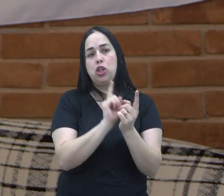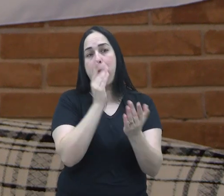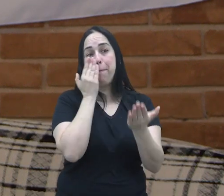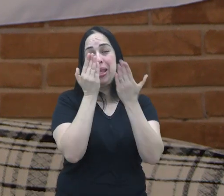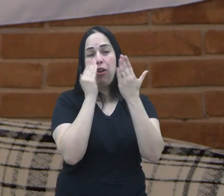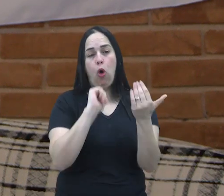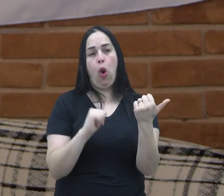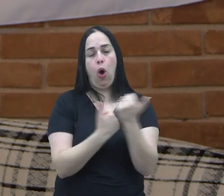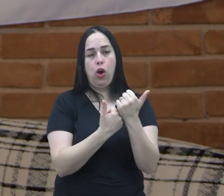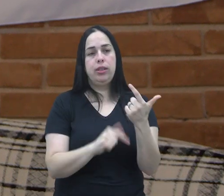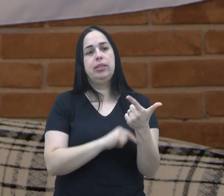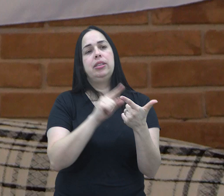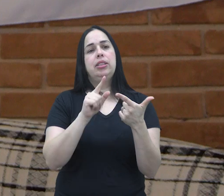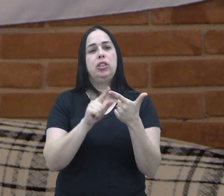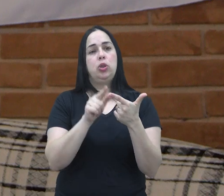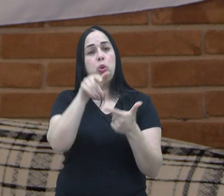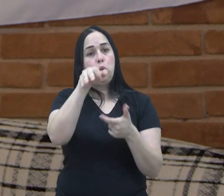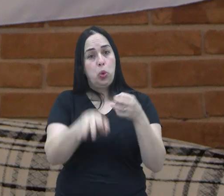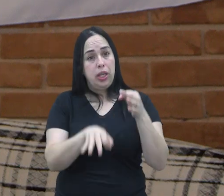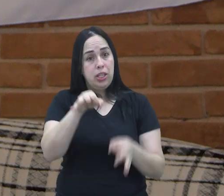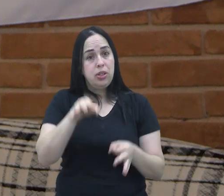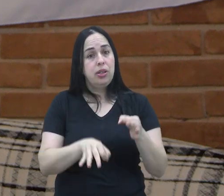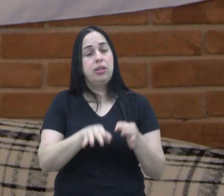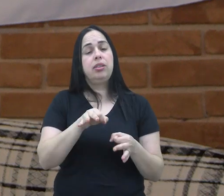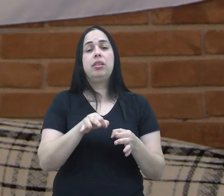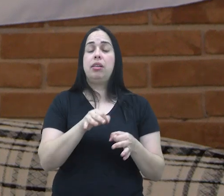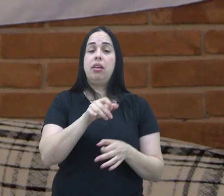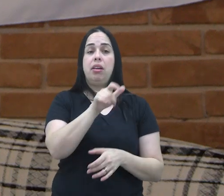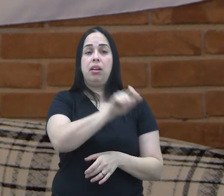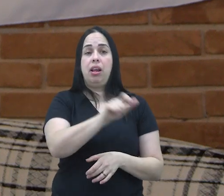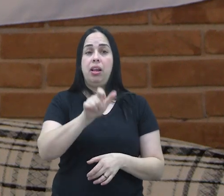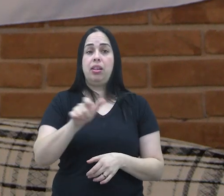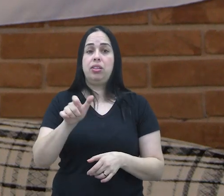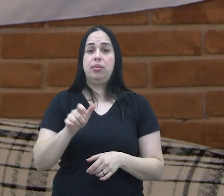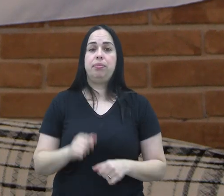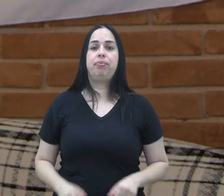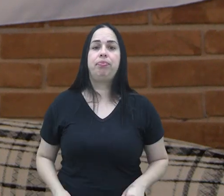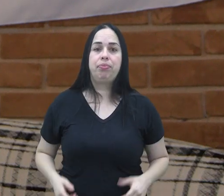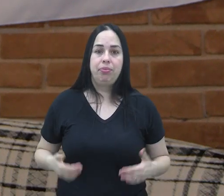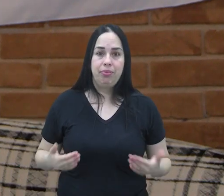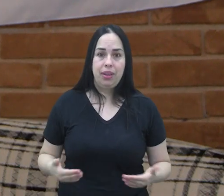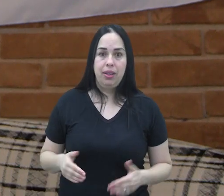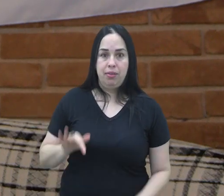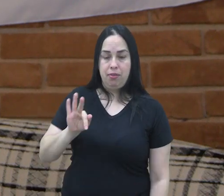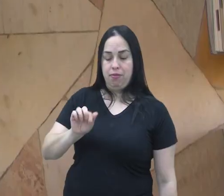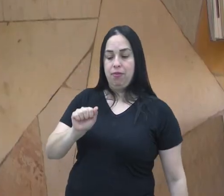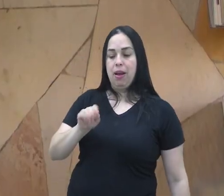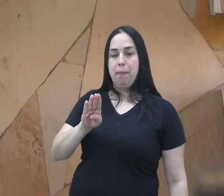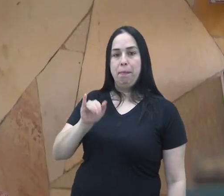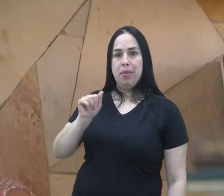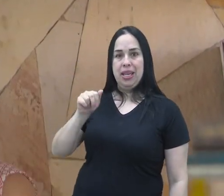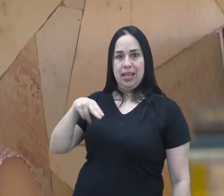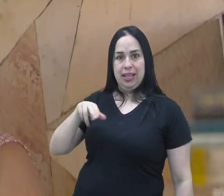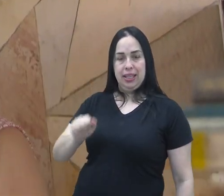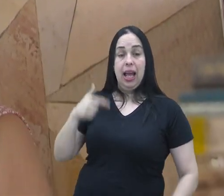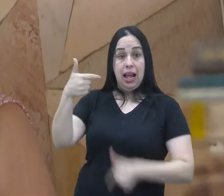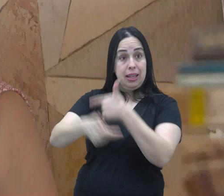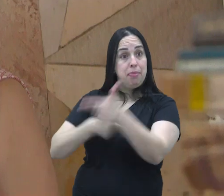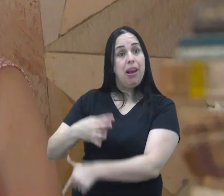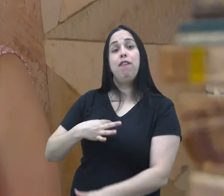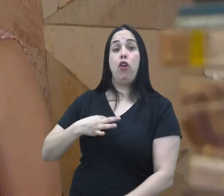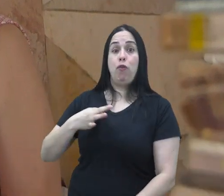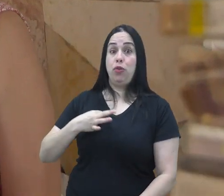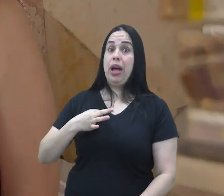o atendimento psicológico e jurídico com as nossas voluntárias aqui. Para a Fabiana, uma